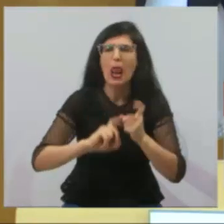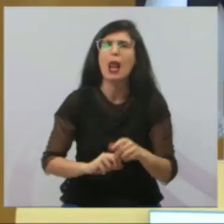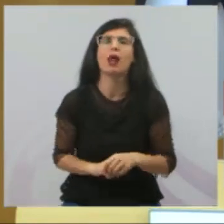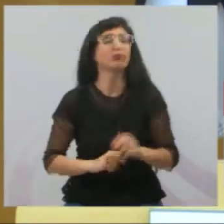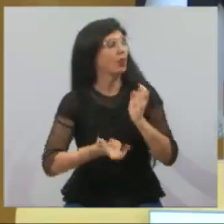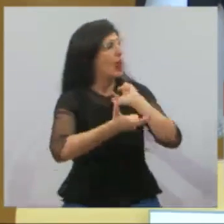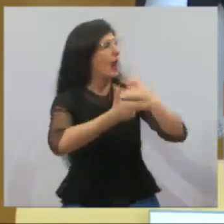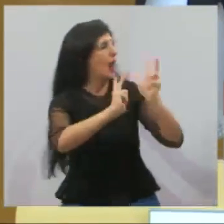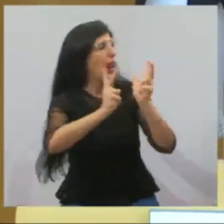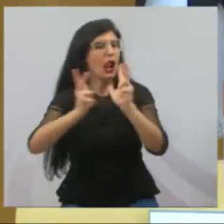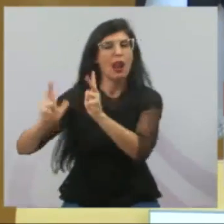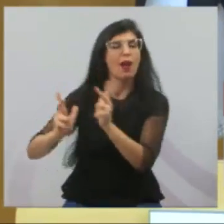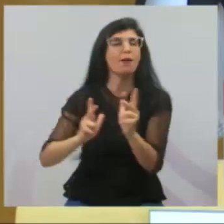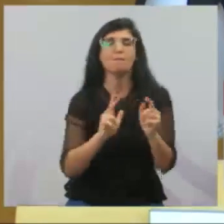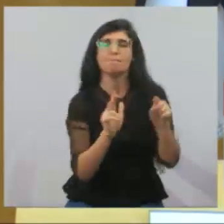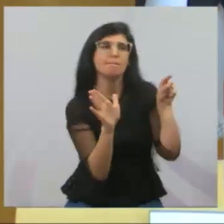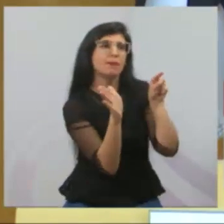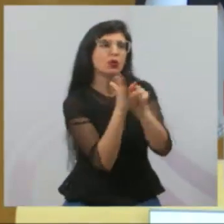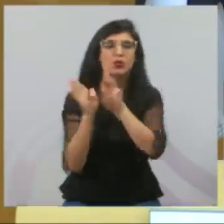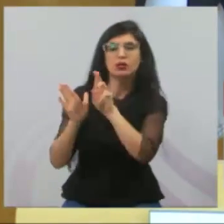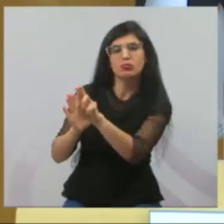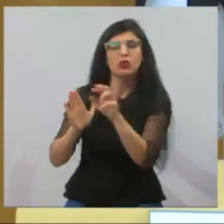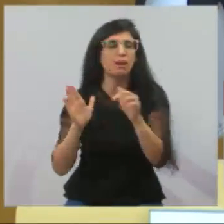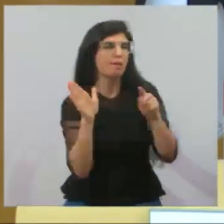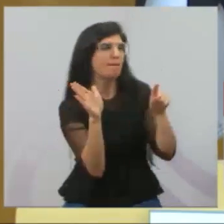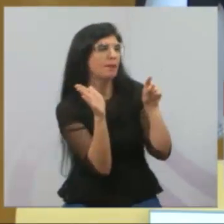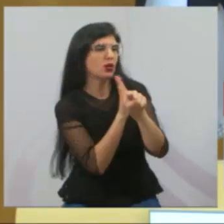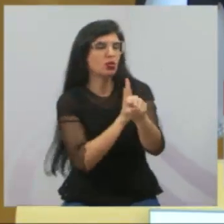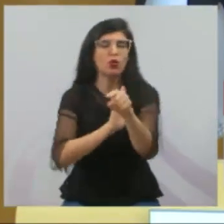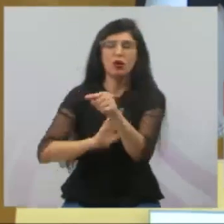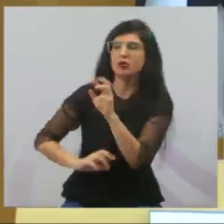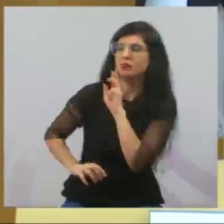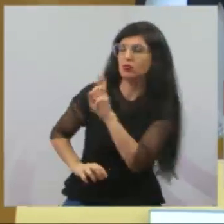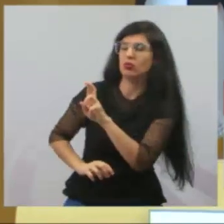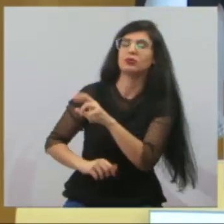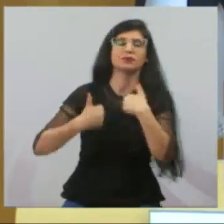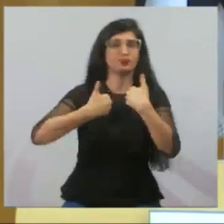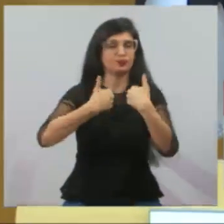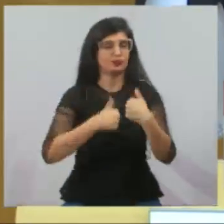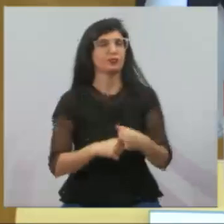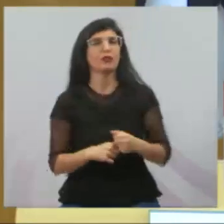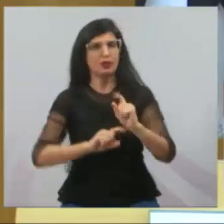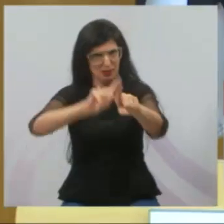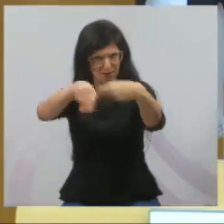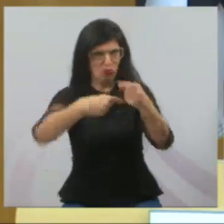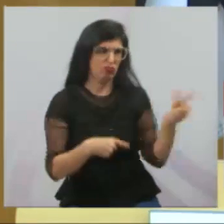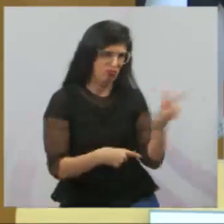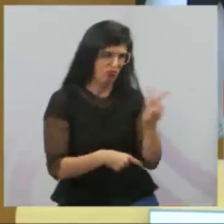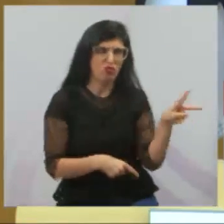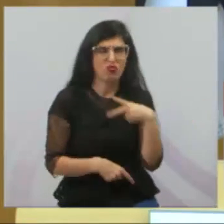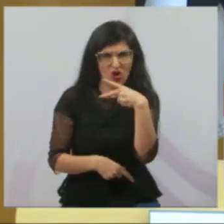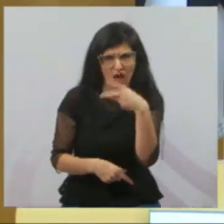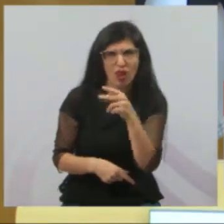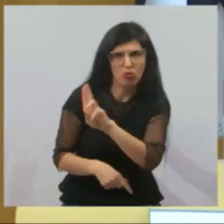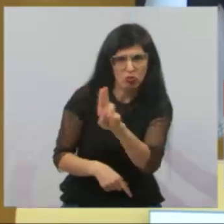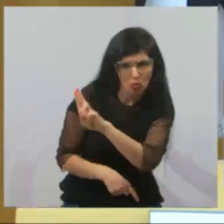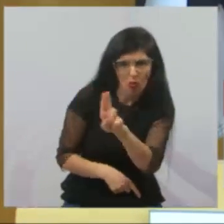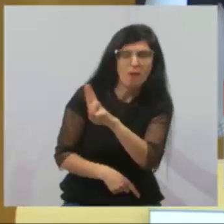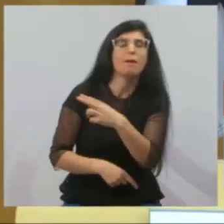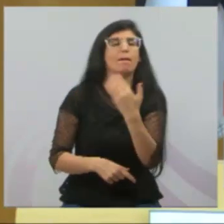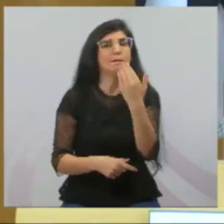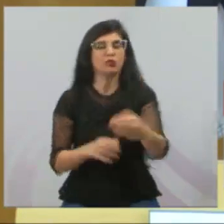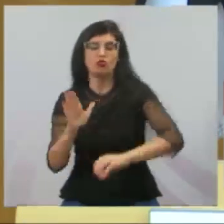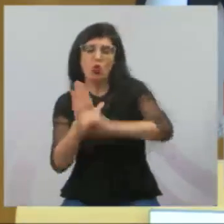essa necessidade, e, em decorrência disso, alguns vereadores, que daqui a pouquinho eu menciono, fizeram o ofício